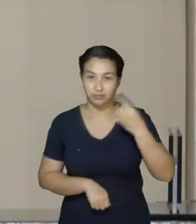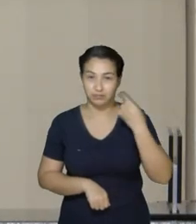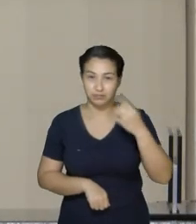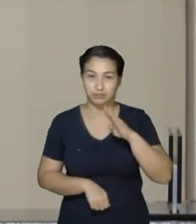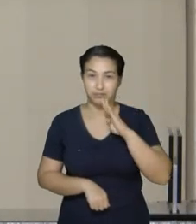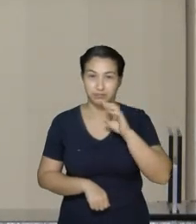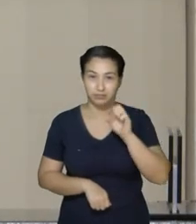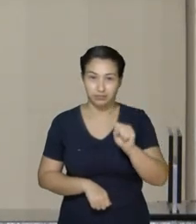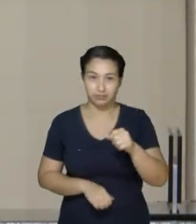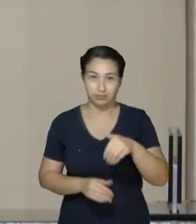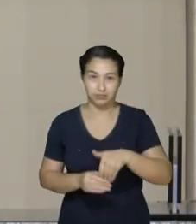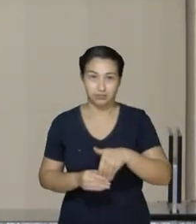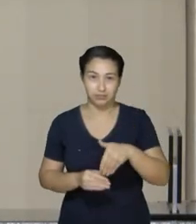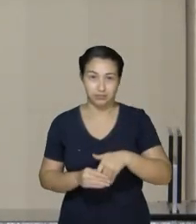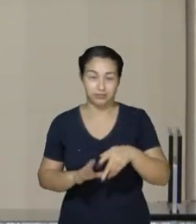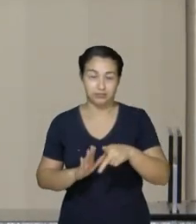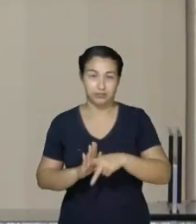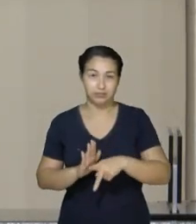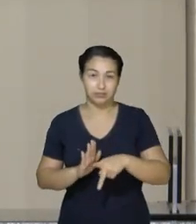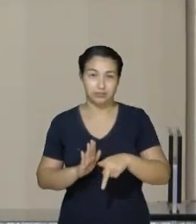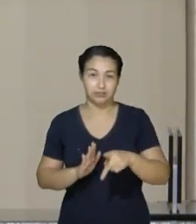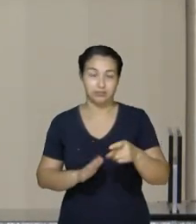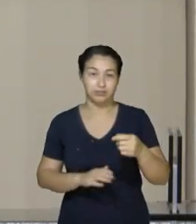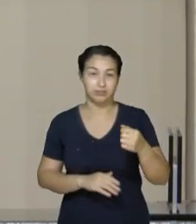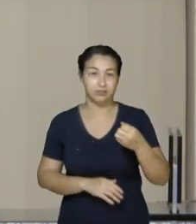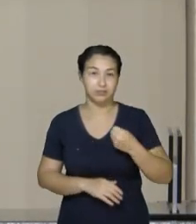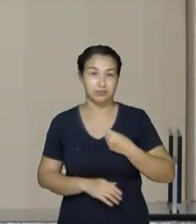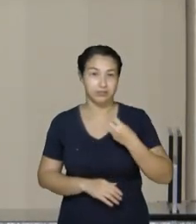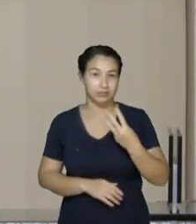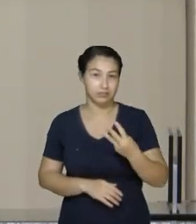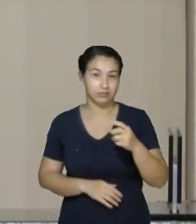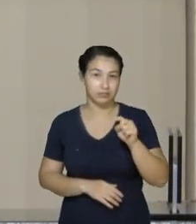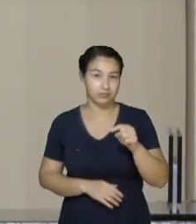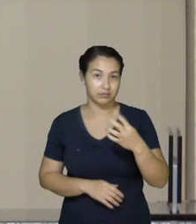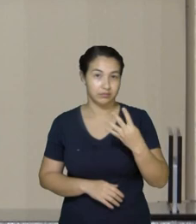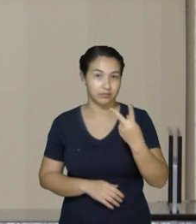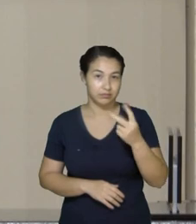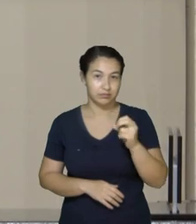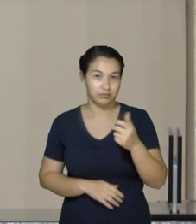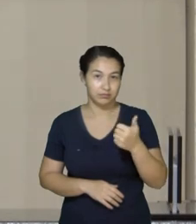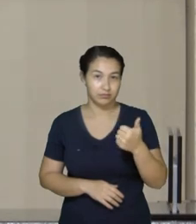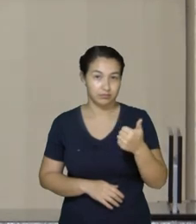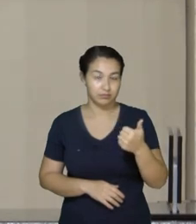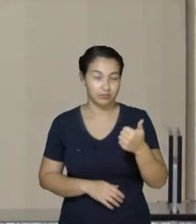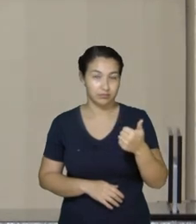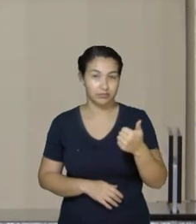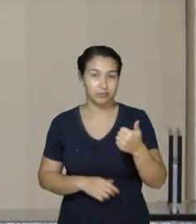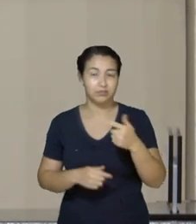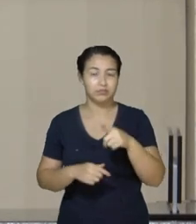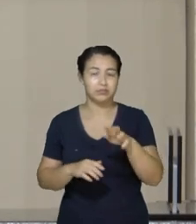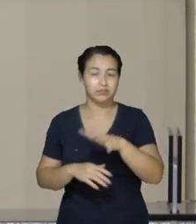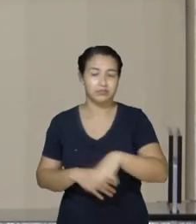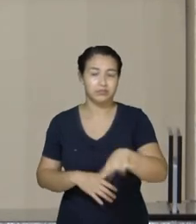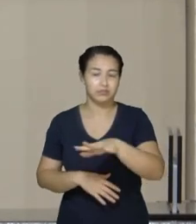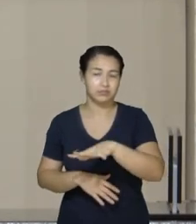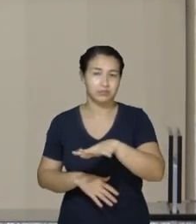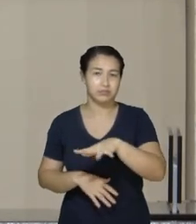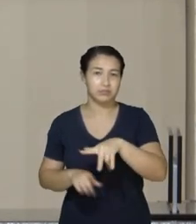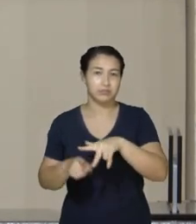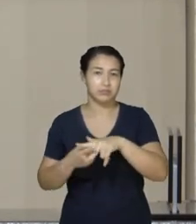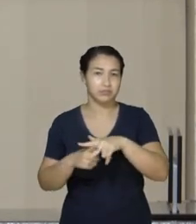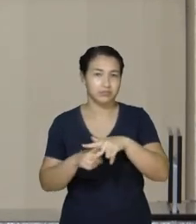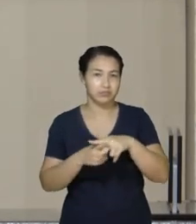Souza, votação do projeto número 3.4/21, que dispõe sobre o ambiente regulatório dos produtos e serviços